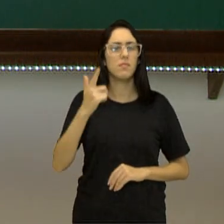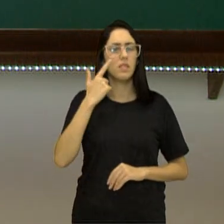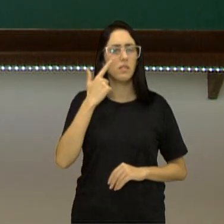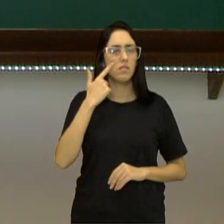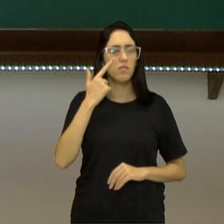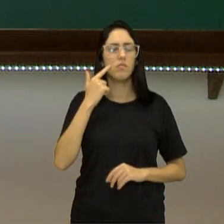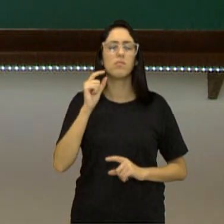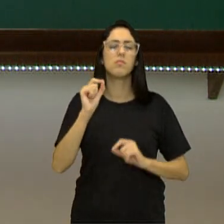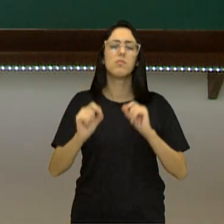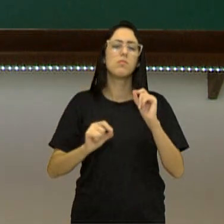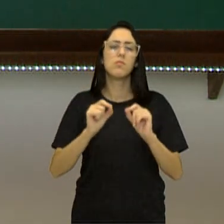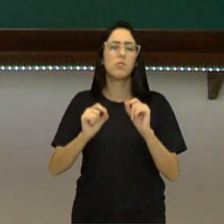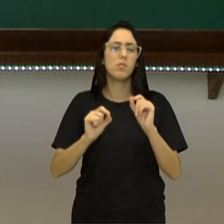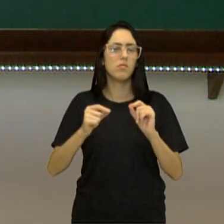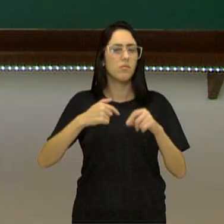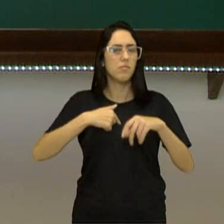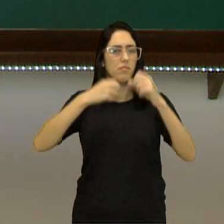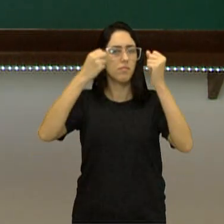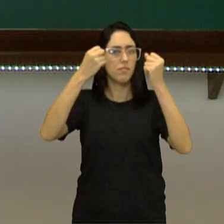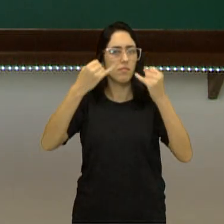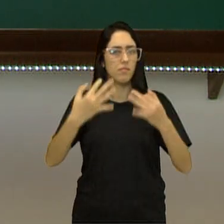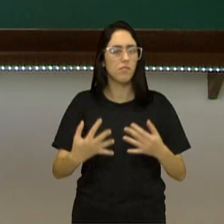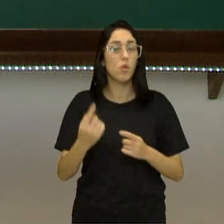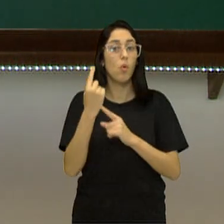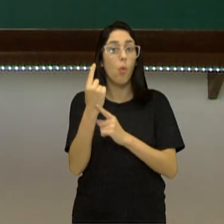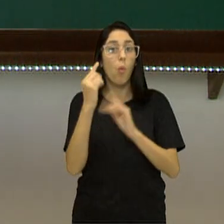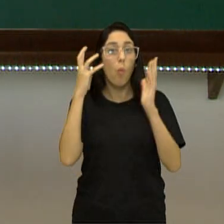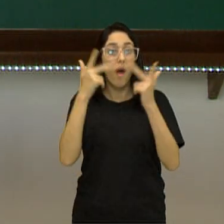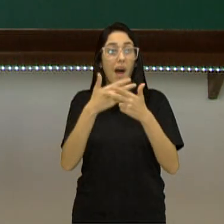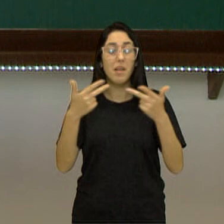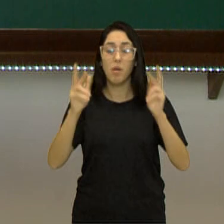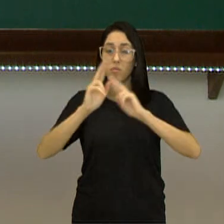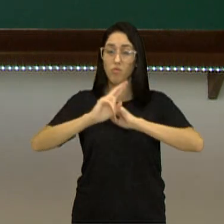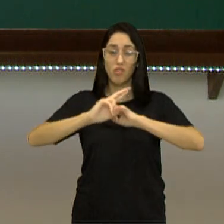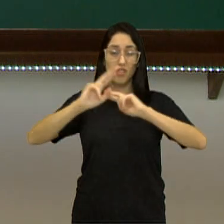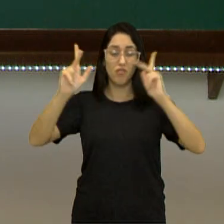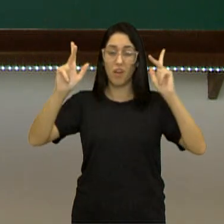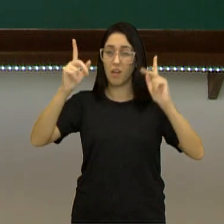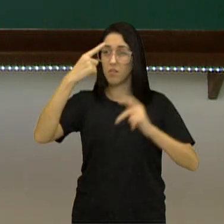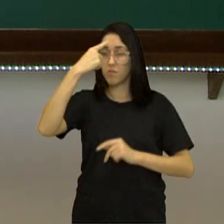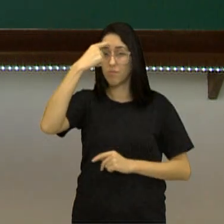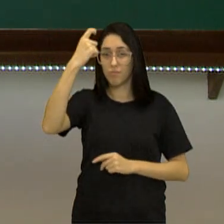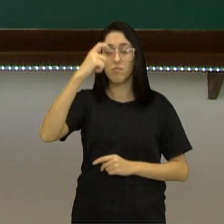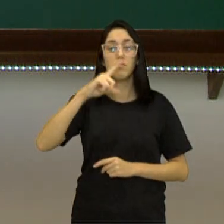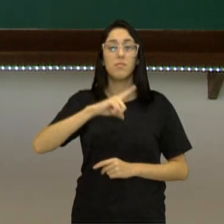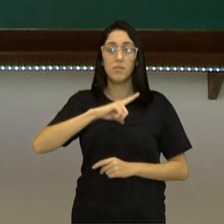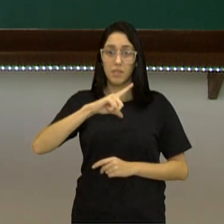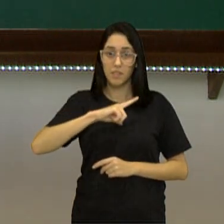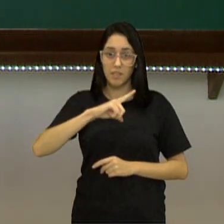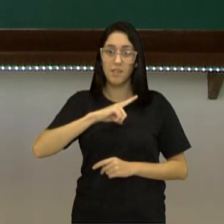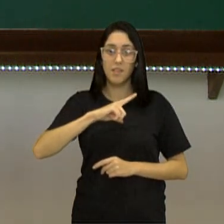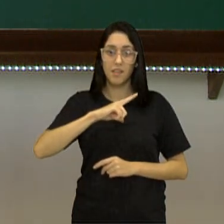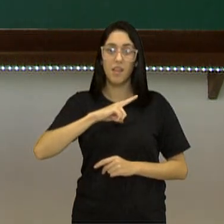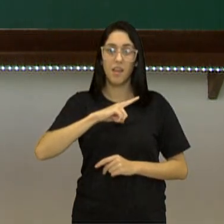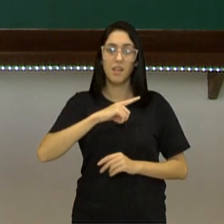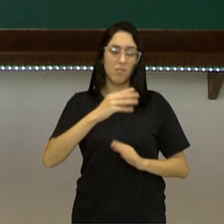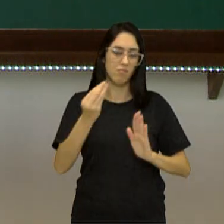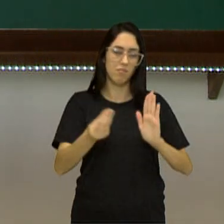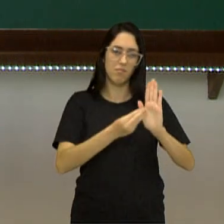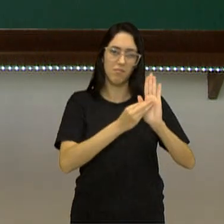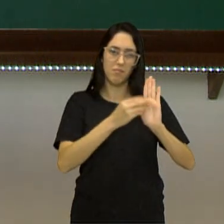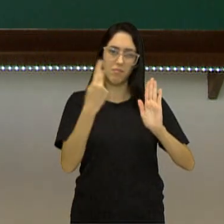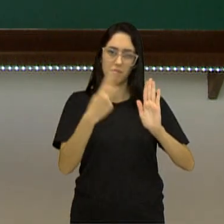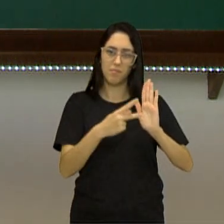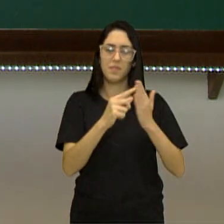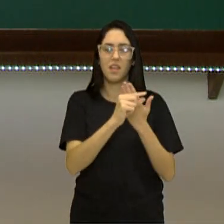então, um animal fantástico que foi catalogado pelo autor do livro. Lembrando